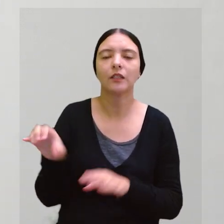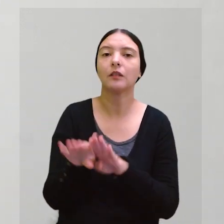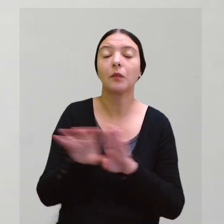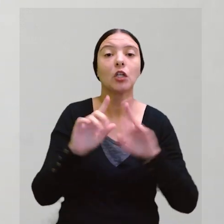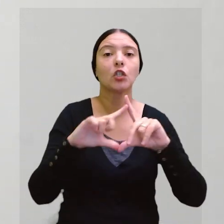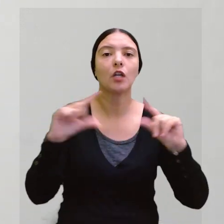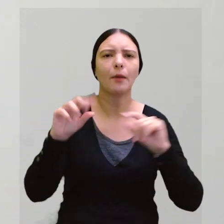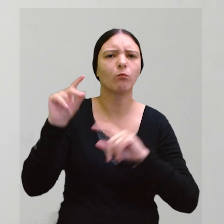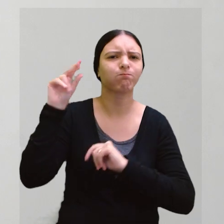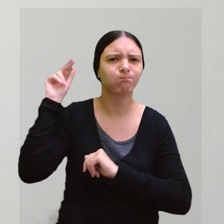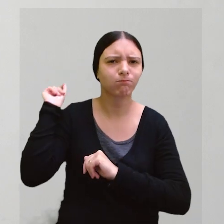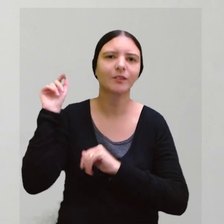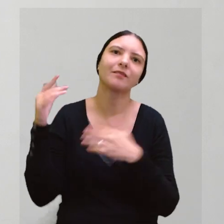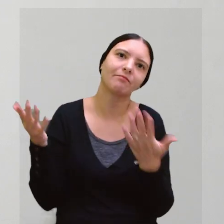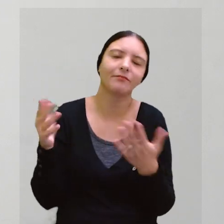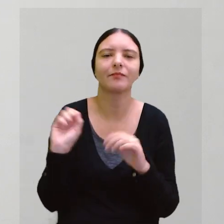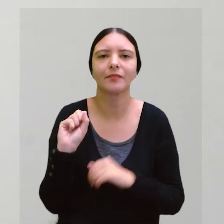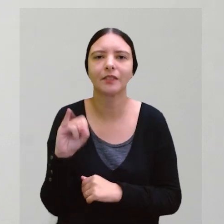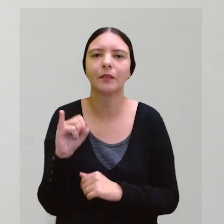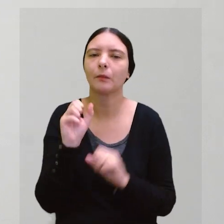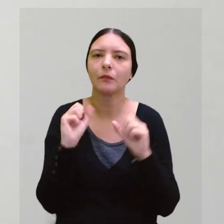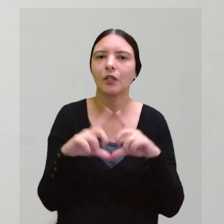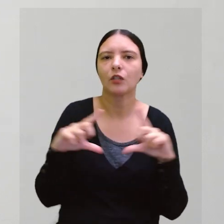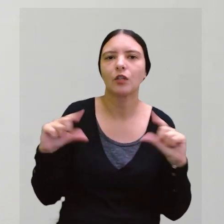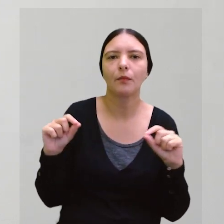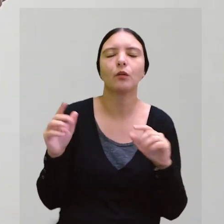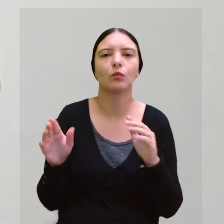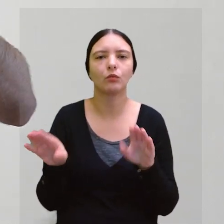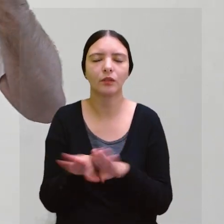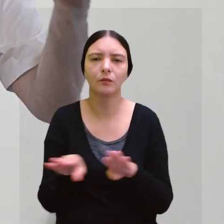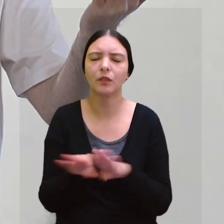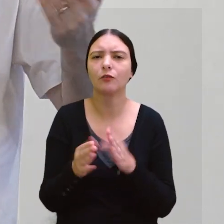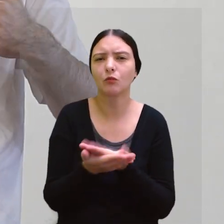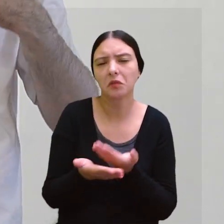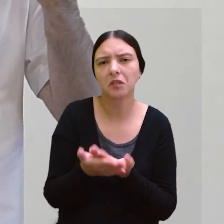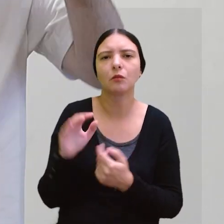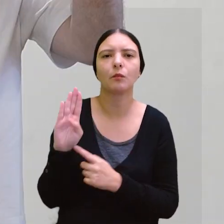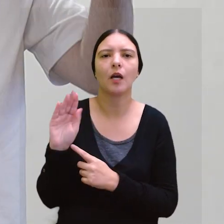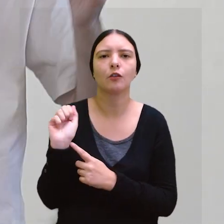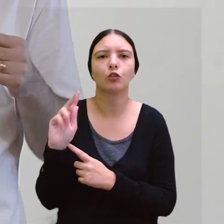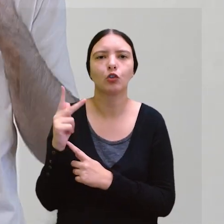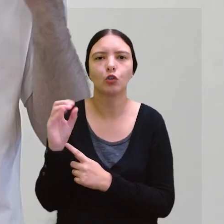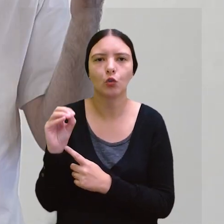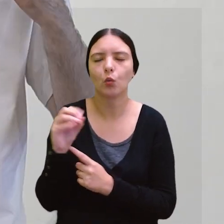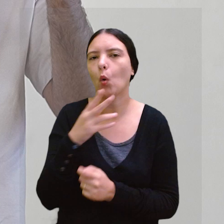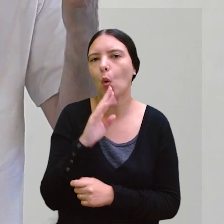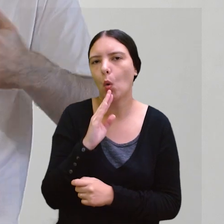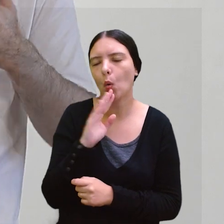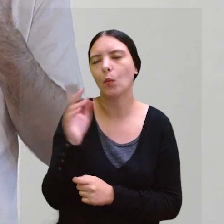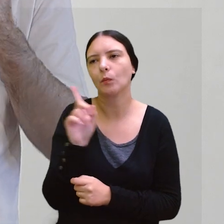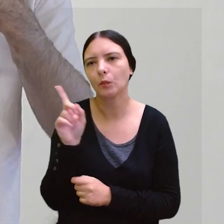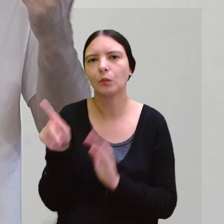estudando o Machado de Assis. Você conhece melhor o Japão medieval, se é que a